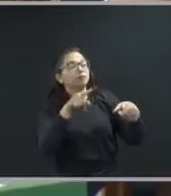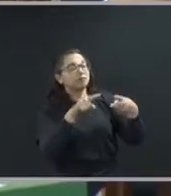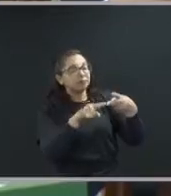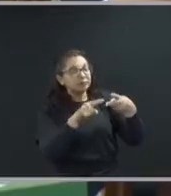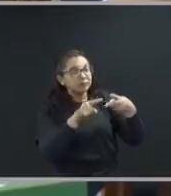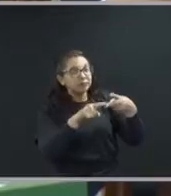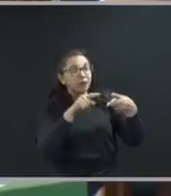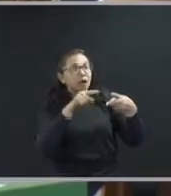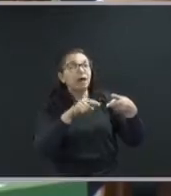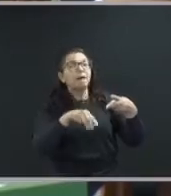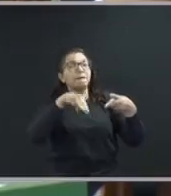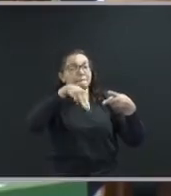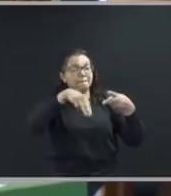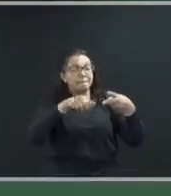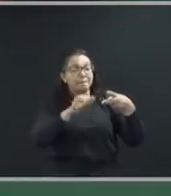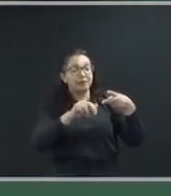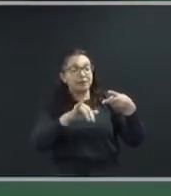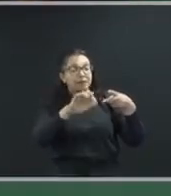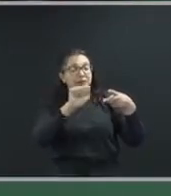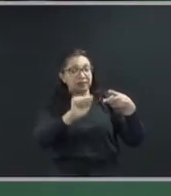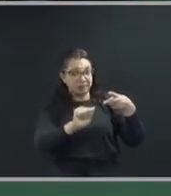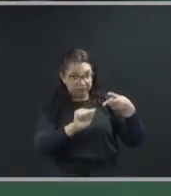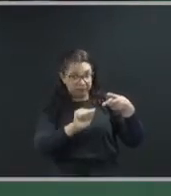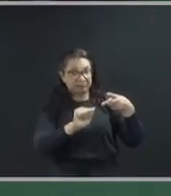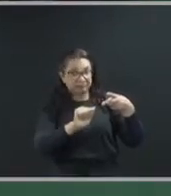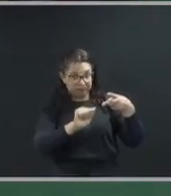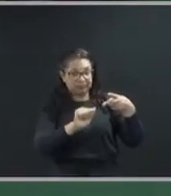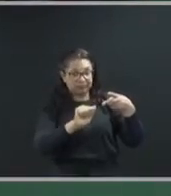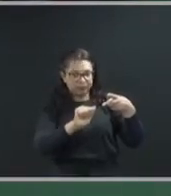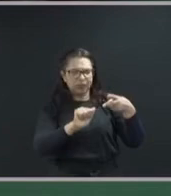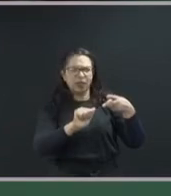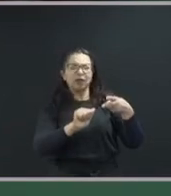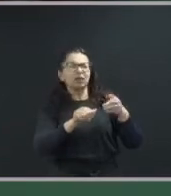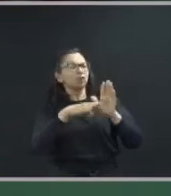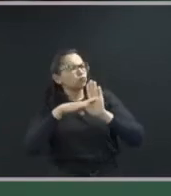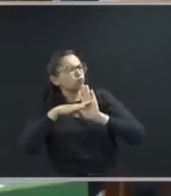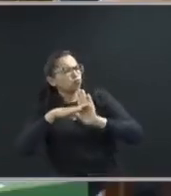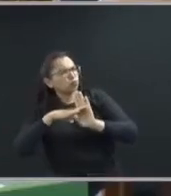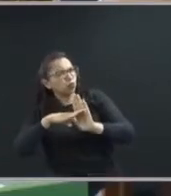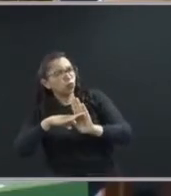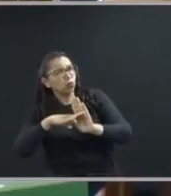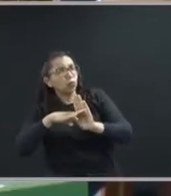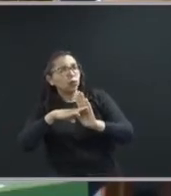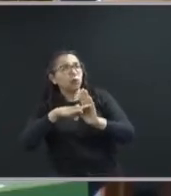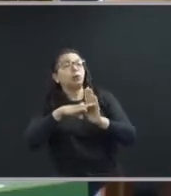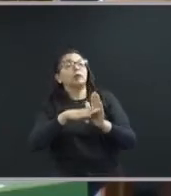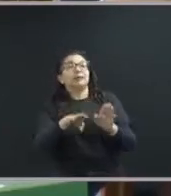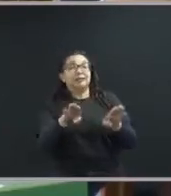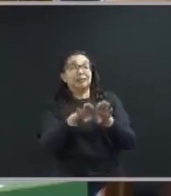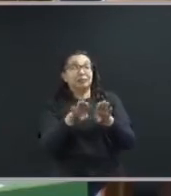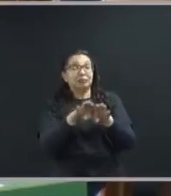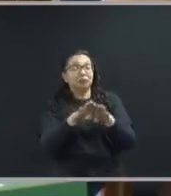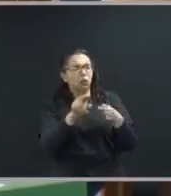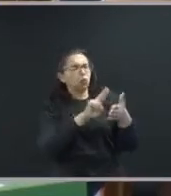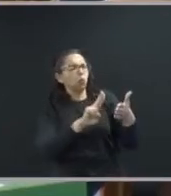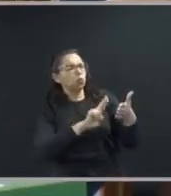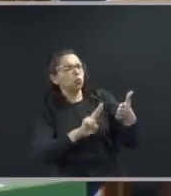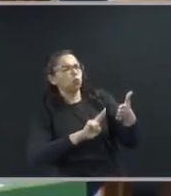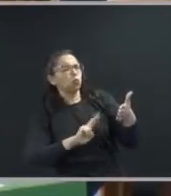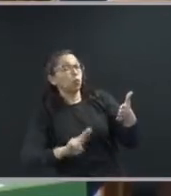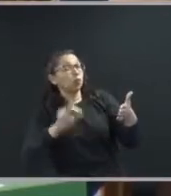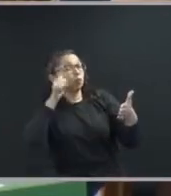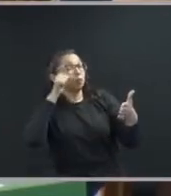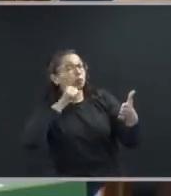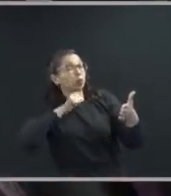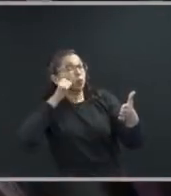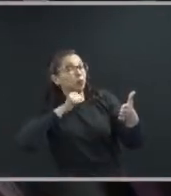muito por nós. Os irmãos percebem que nesse texto há muita menção de mulheres. E existe ainda